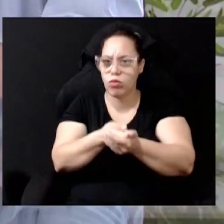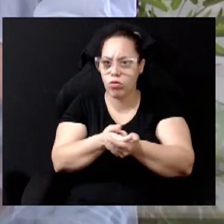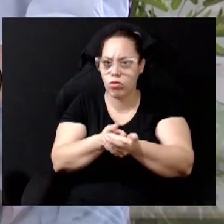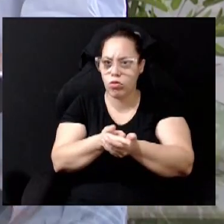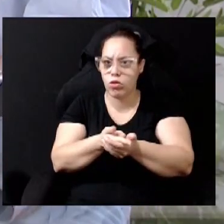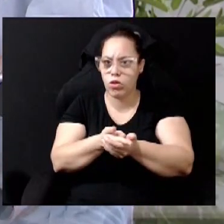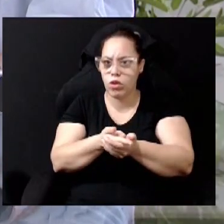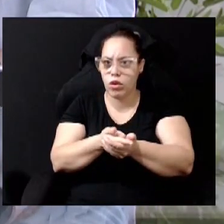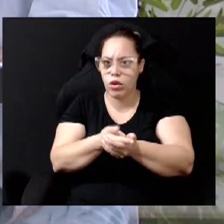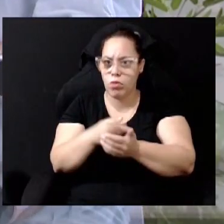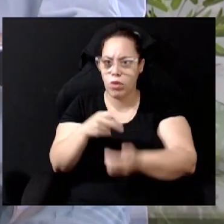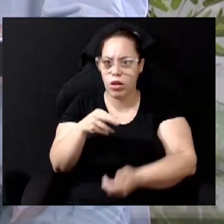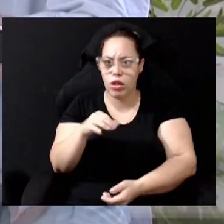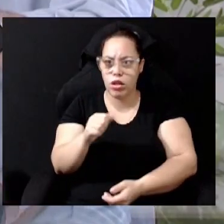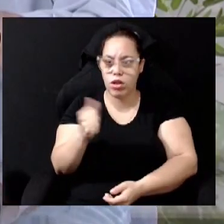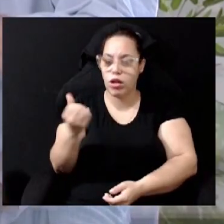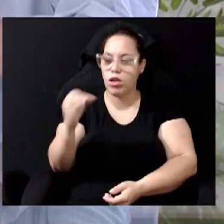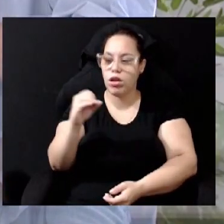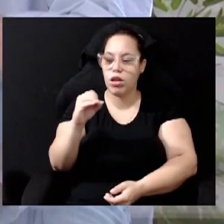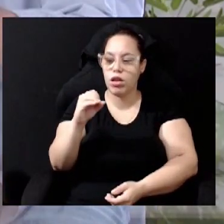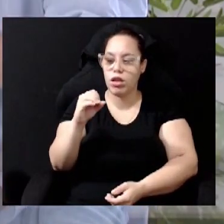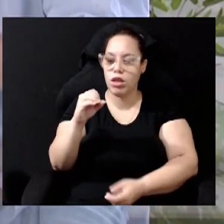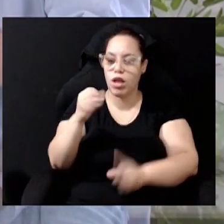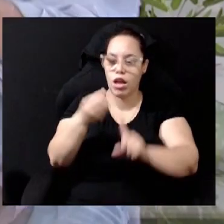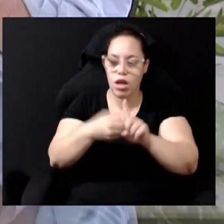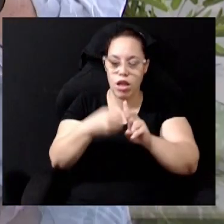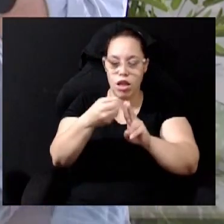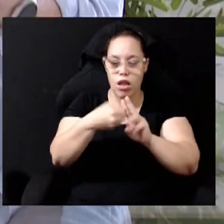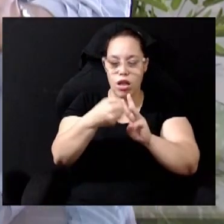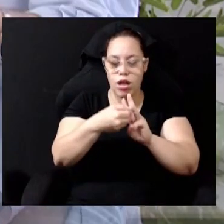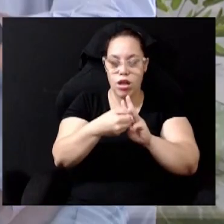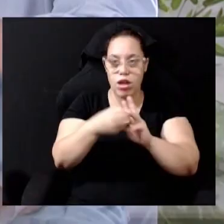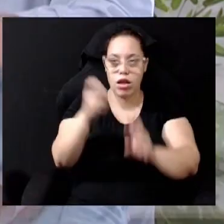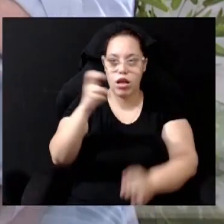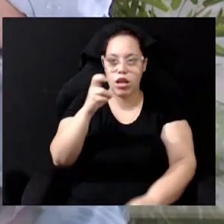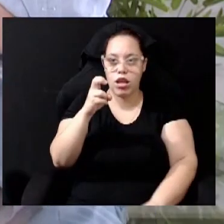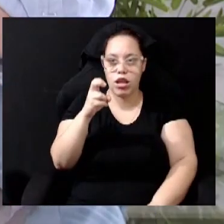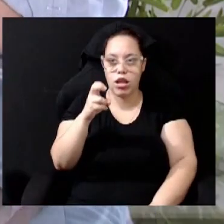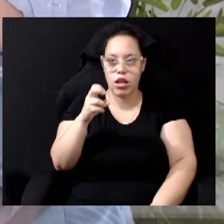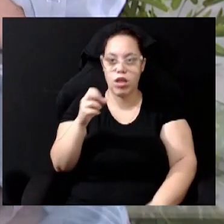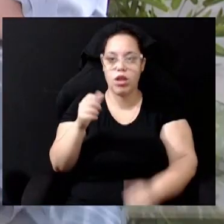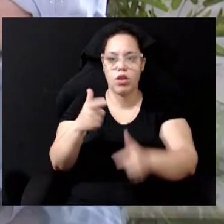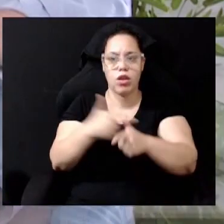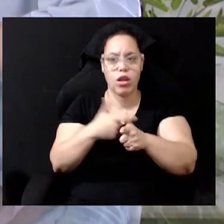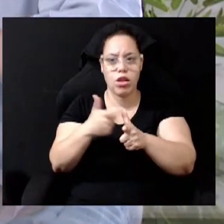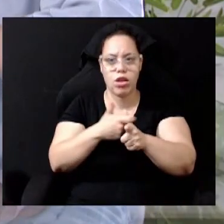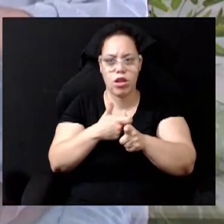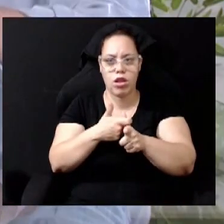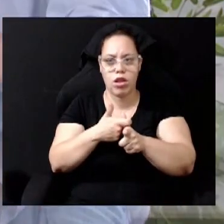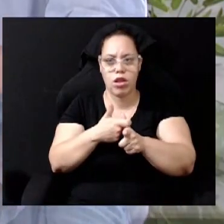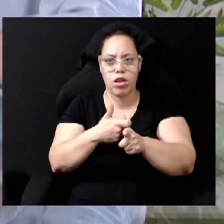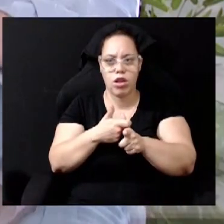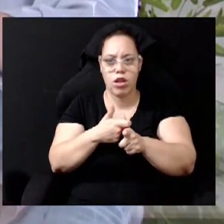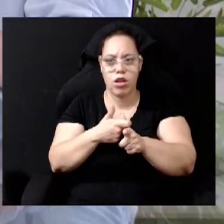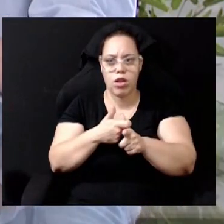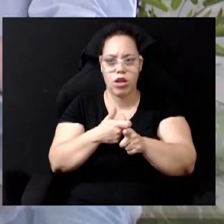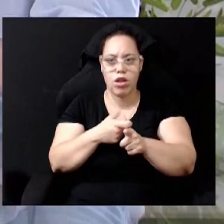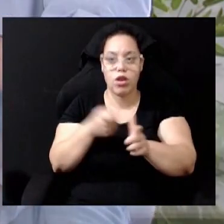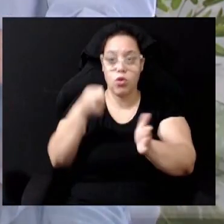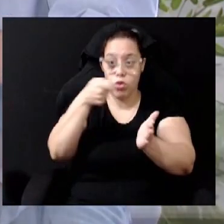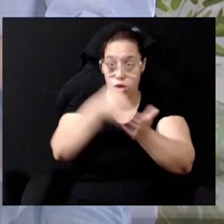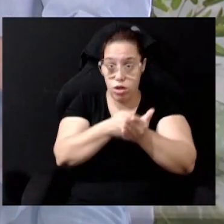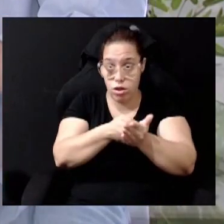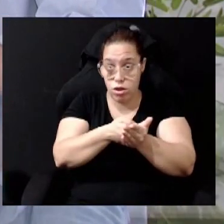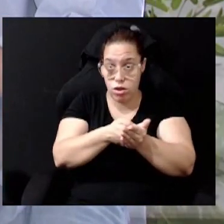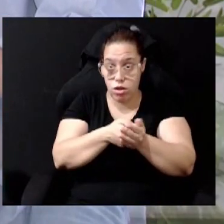parcelada em 10 meses e eu estou no 5º mês, eu ainda tenho dívidas, mas eu tenho dinheiro para pagar, está reservado, está tudo